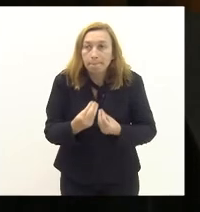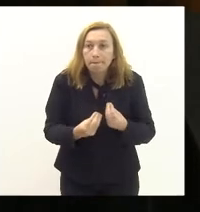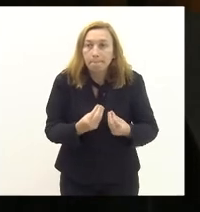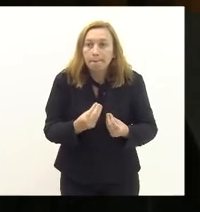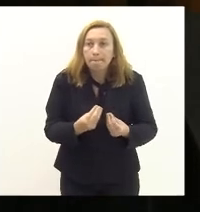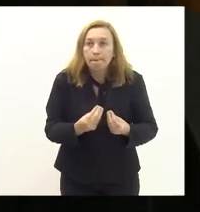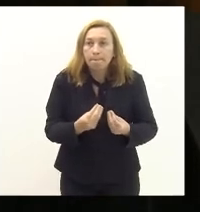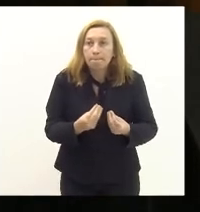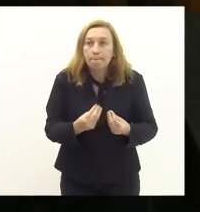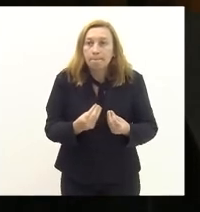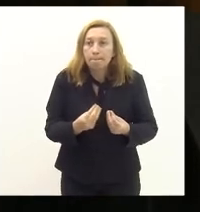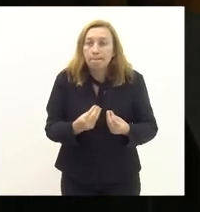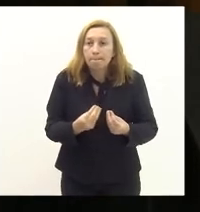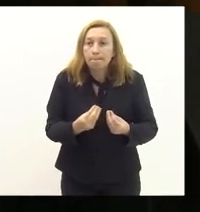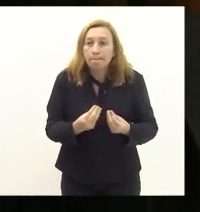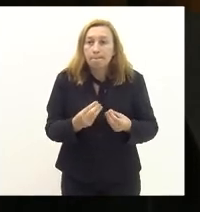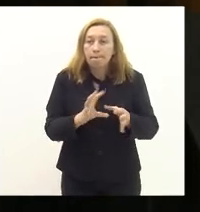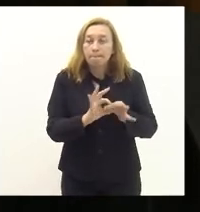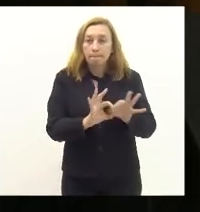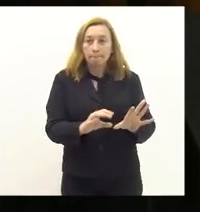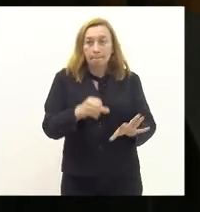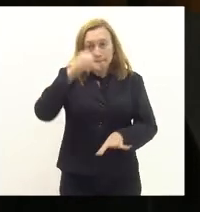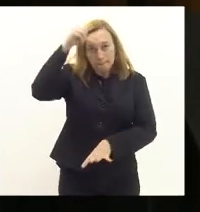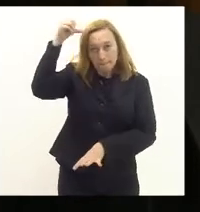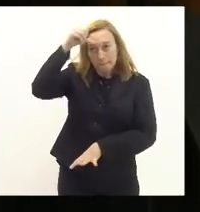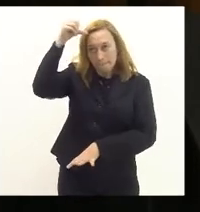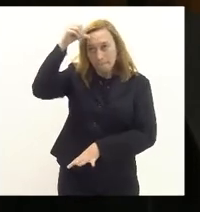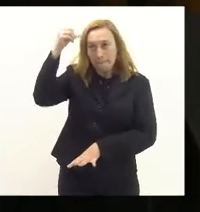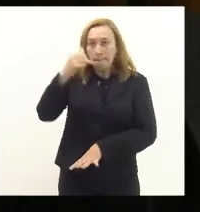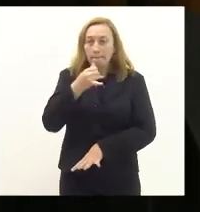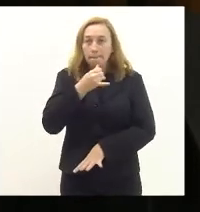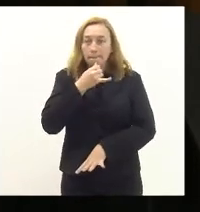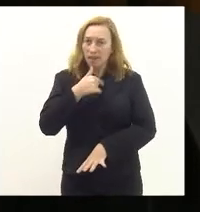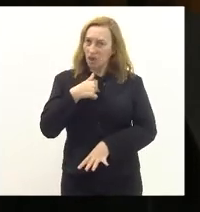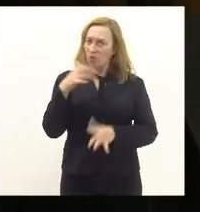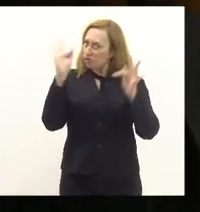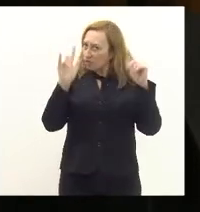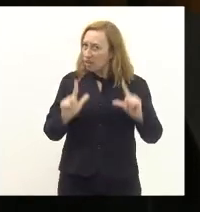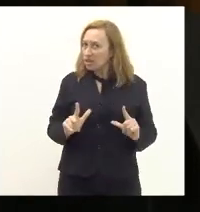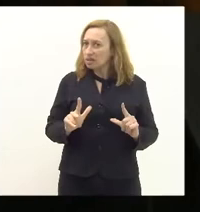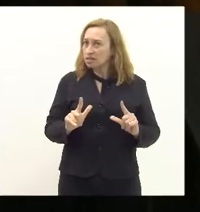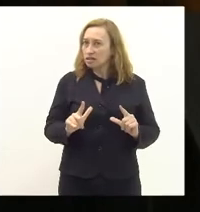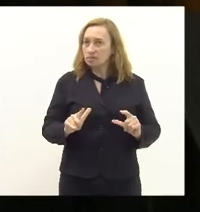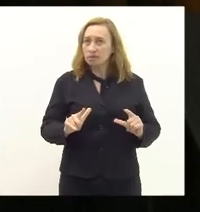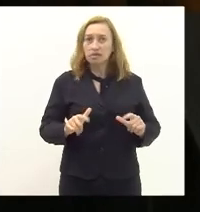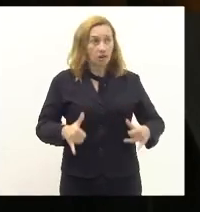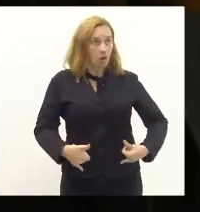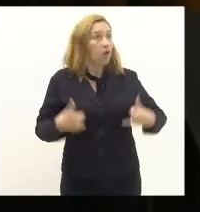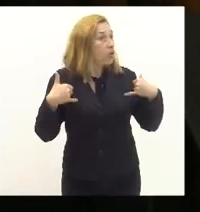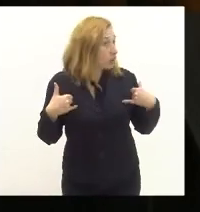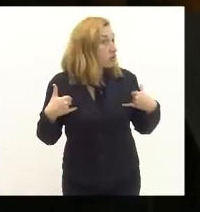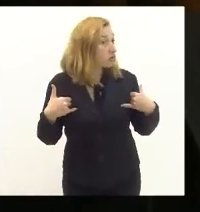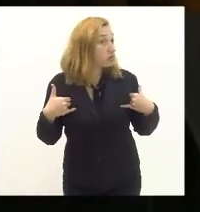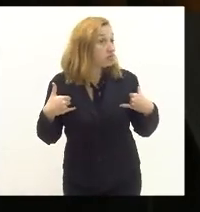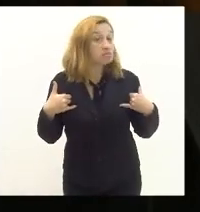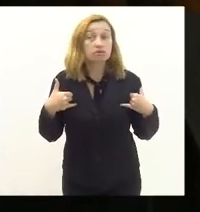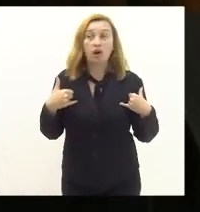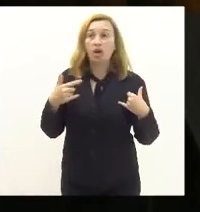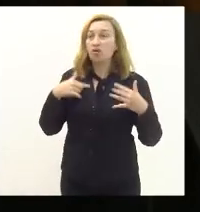incomoda o governador Cláudio Castro. Eu fico até feliz, por um lado. Isso é elogio. Eu fico até